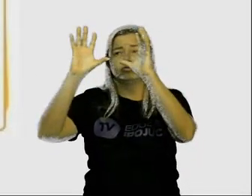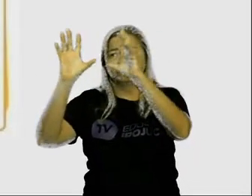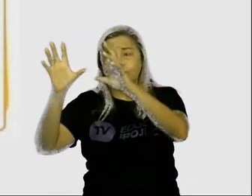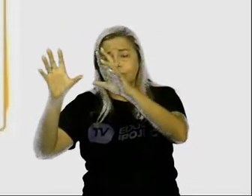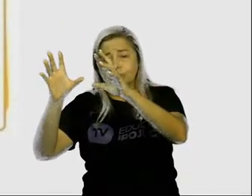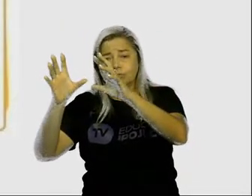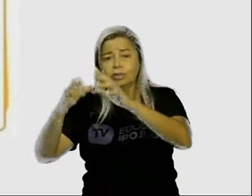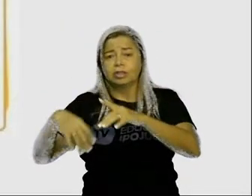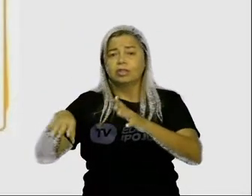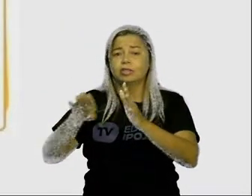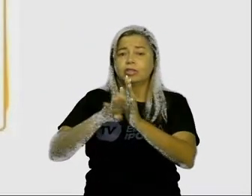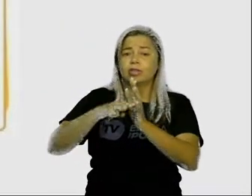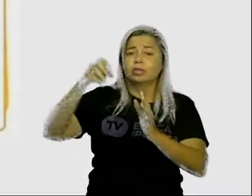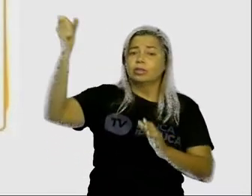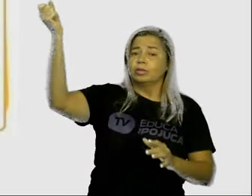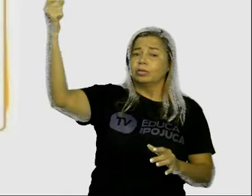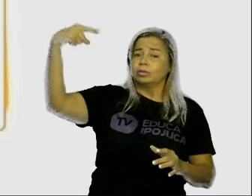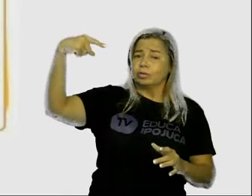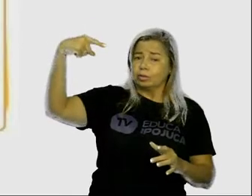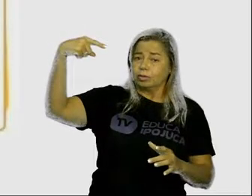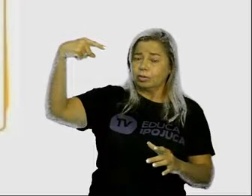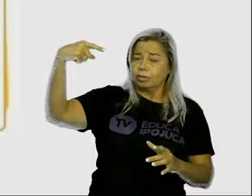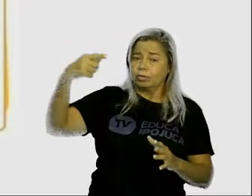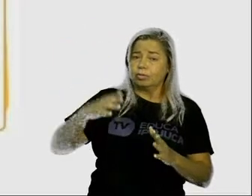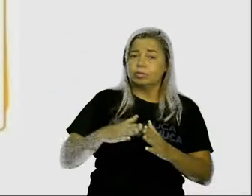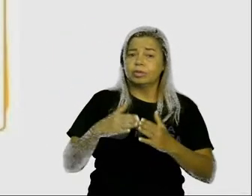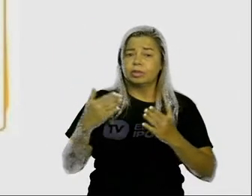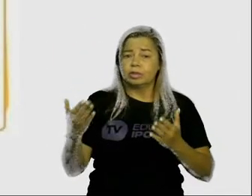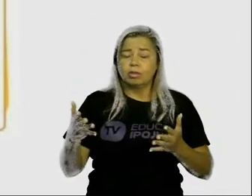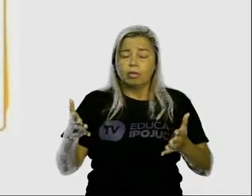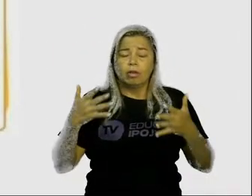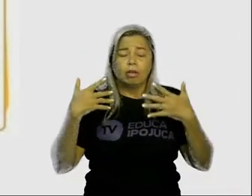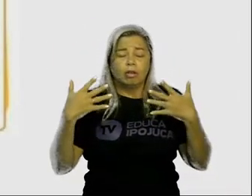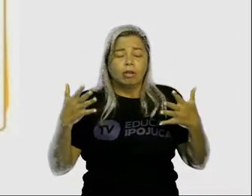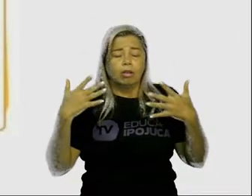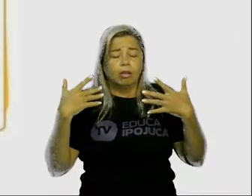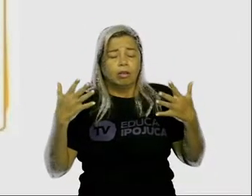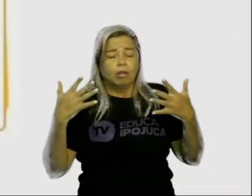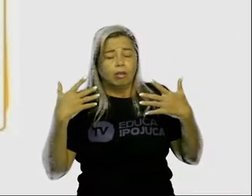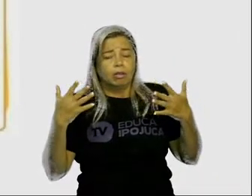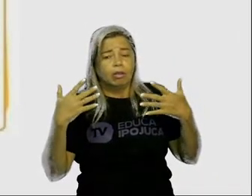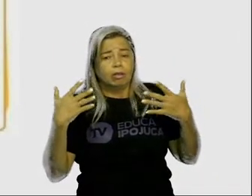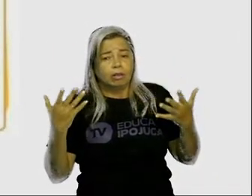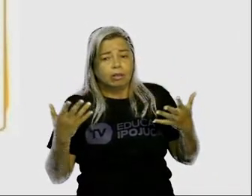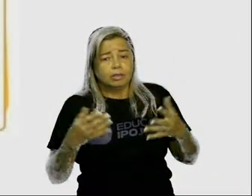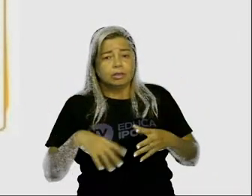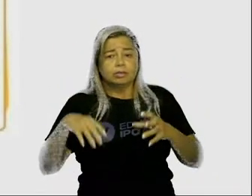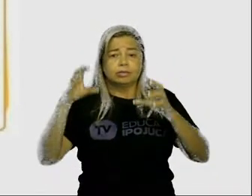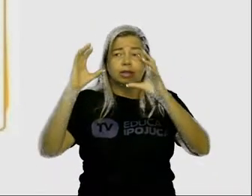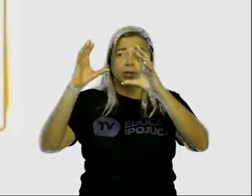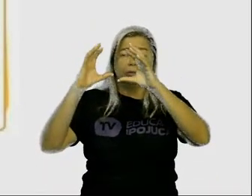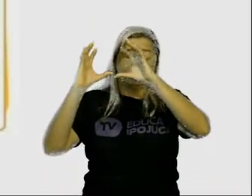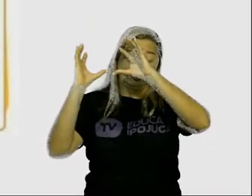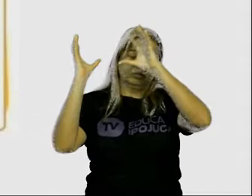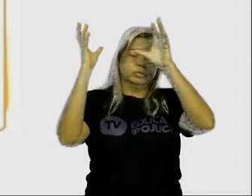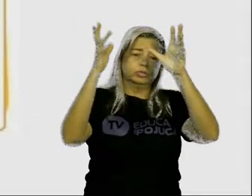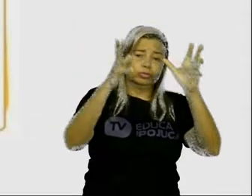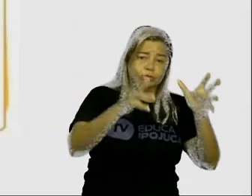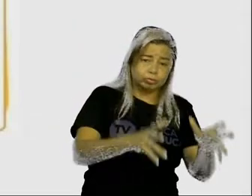sol. Como estava muito calor, a bola se jogou lá de cima e